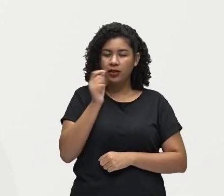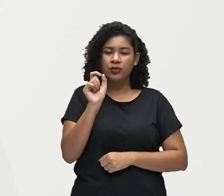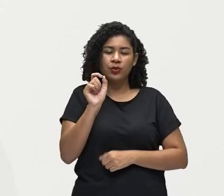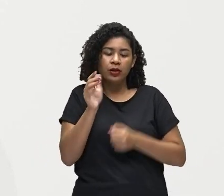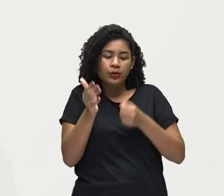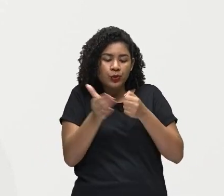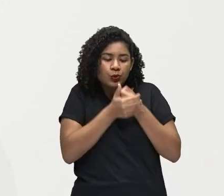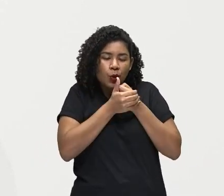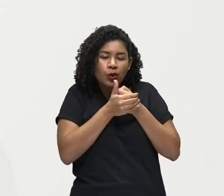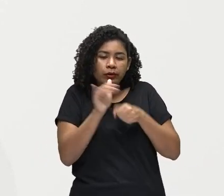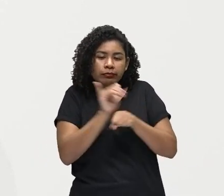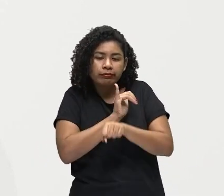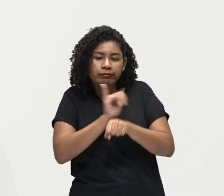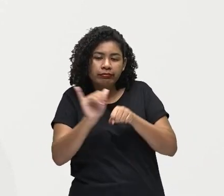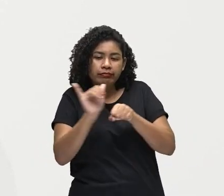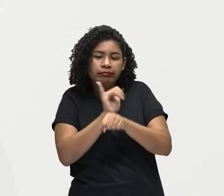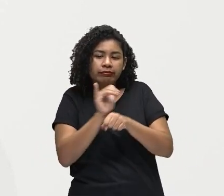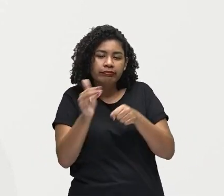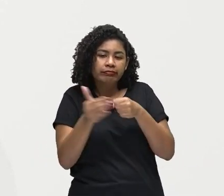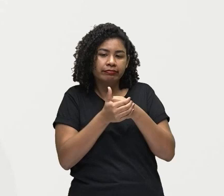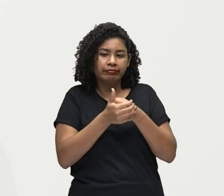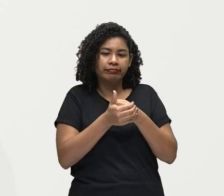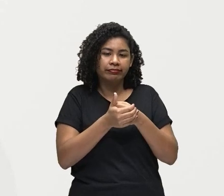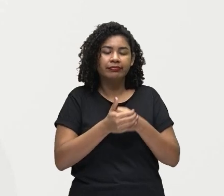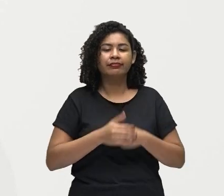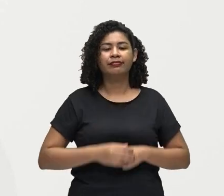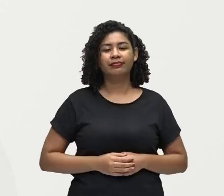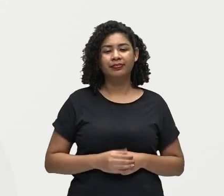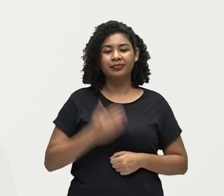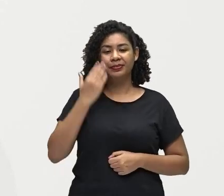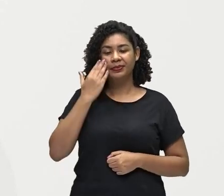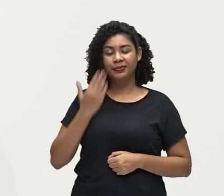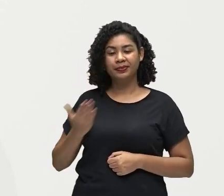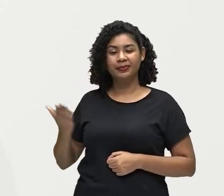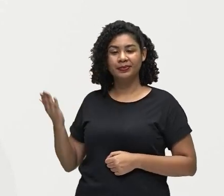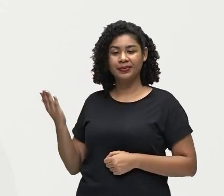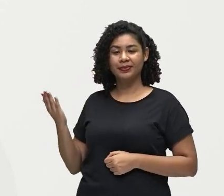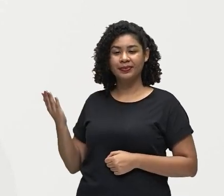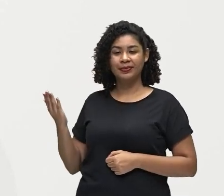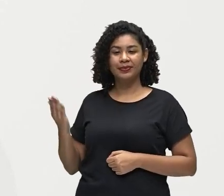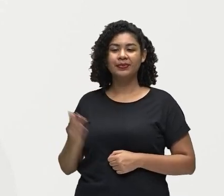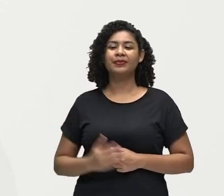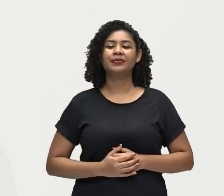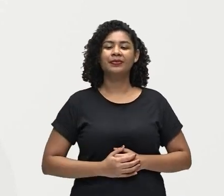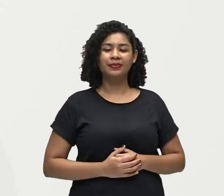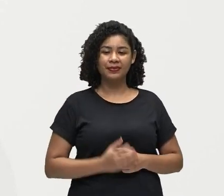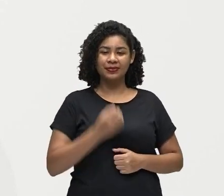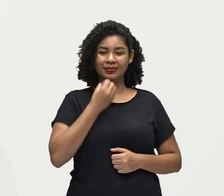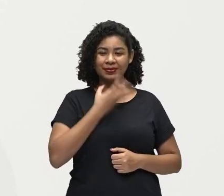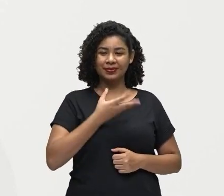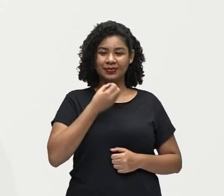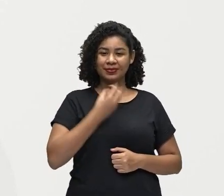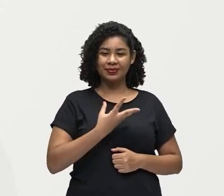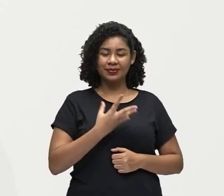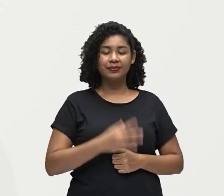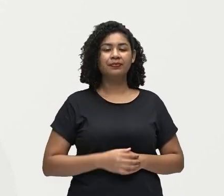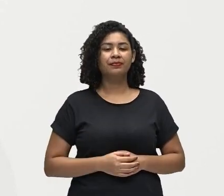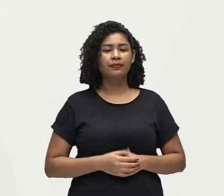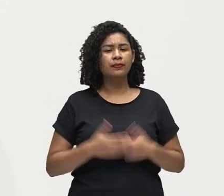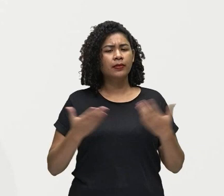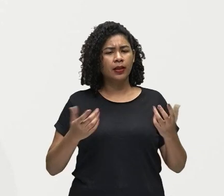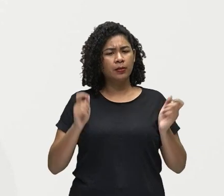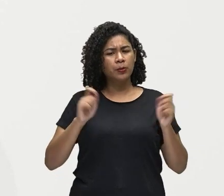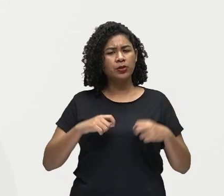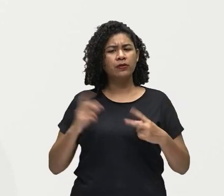para se esconder do seu predador, que no caso é uma foca, como a gente está observando aí. Certo? Muito bem. Então o que a gente está